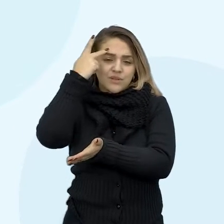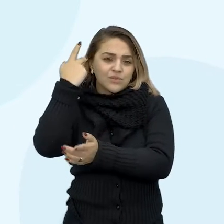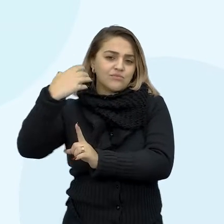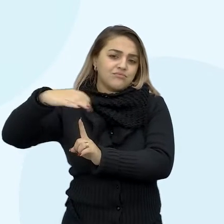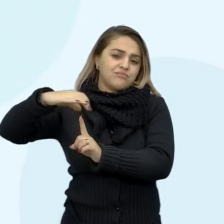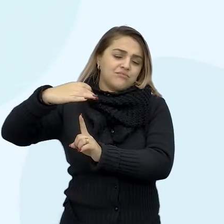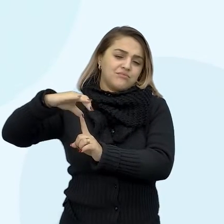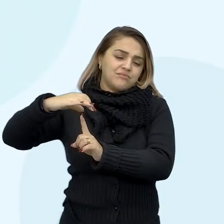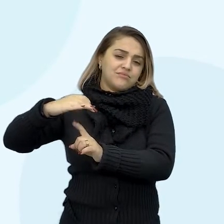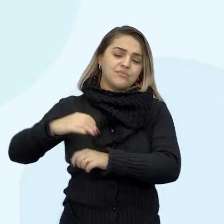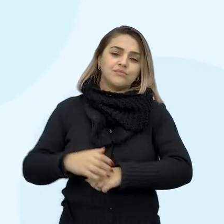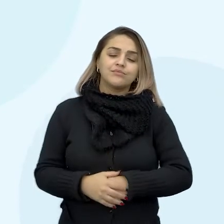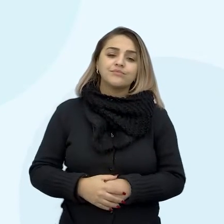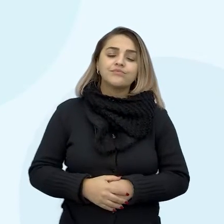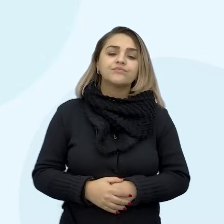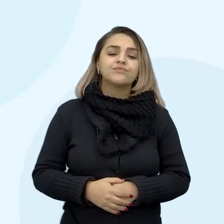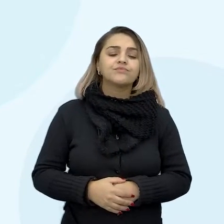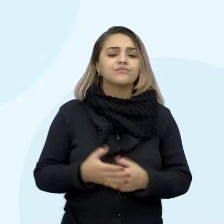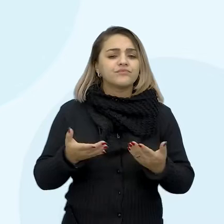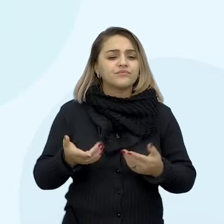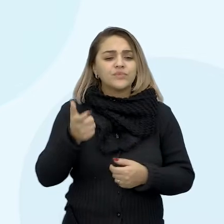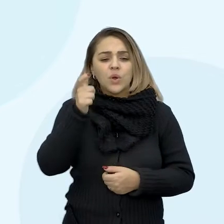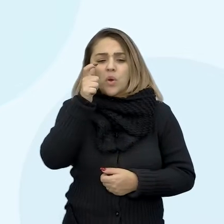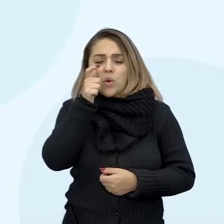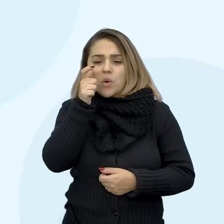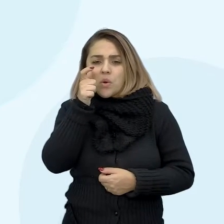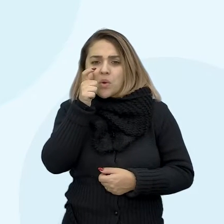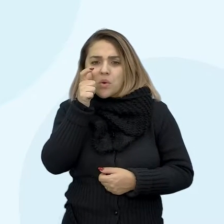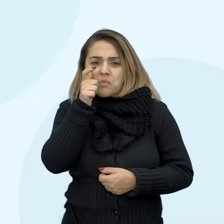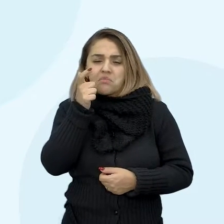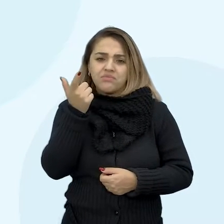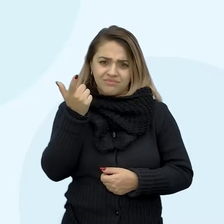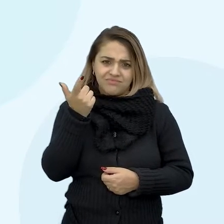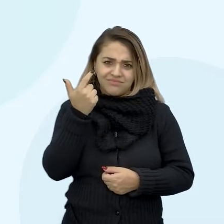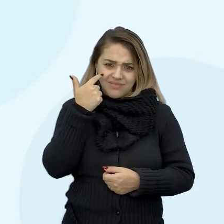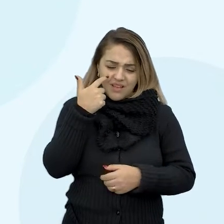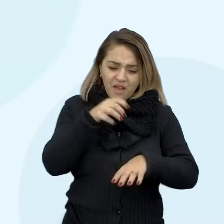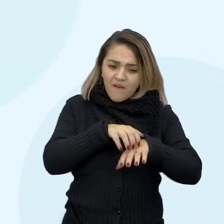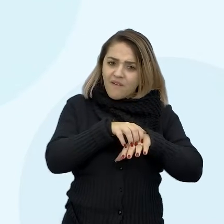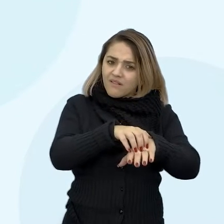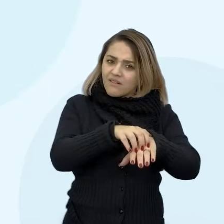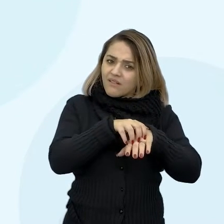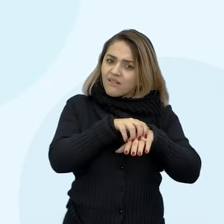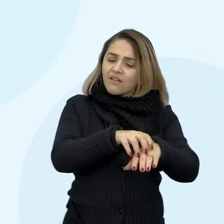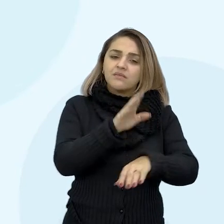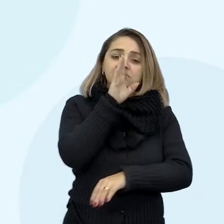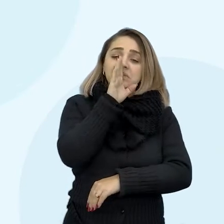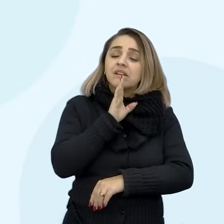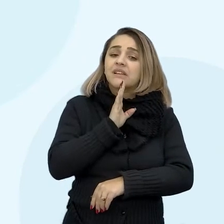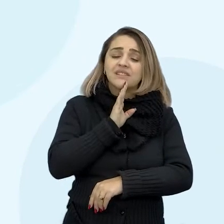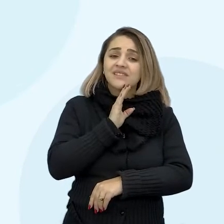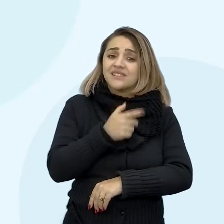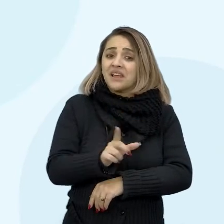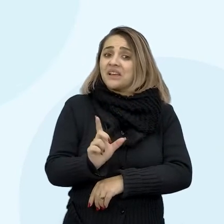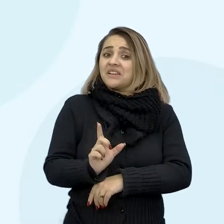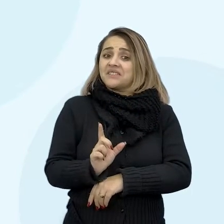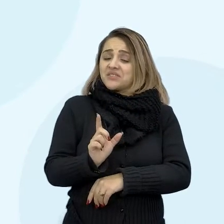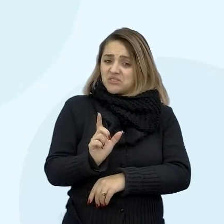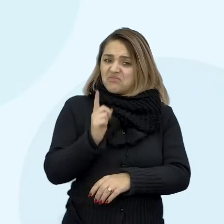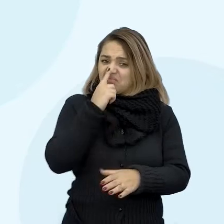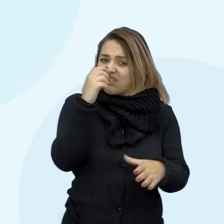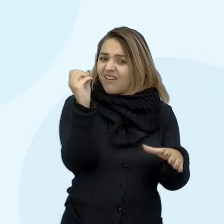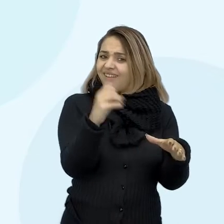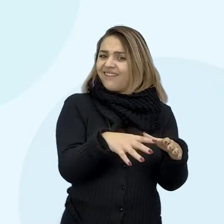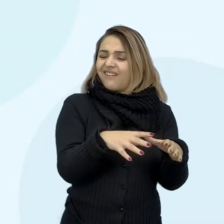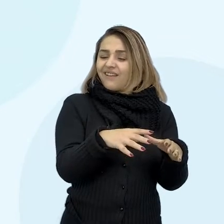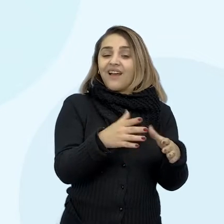compradores. E olha, vocês estão olhando ali, o frete é grátis. Vamos lembrar, eram produtos que iam ser jogados fora. E os produtos